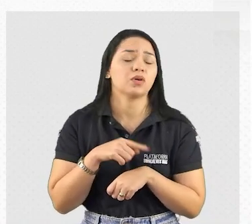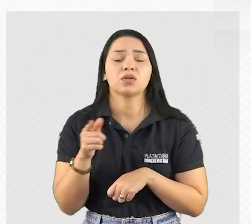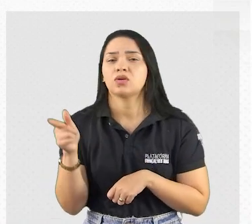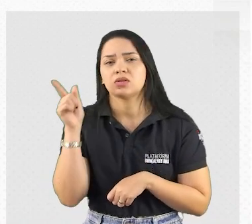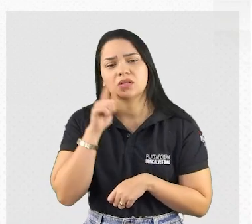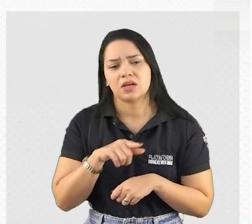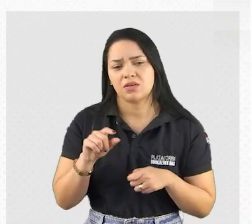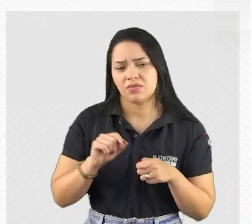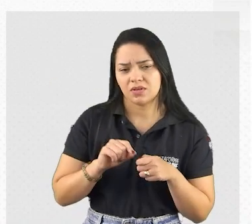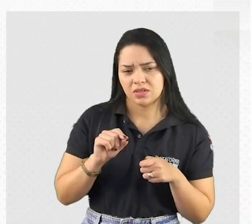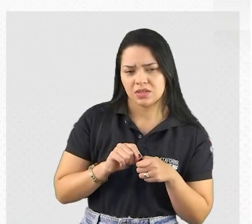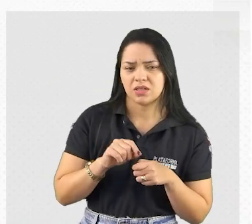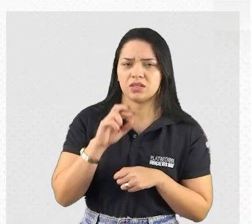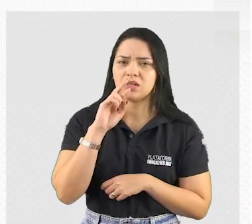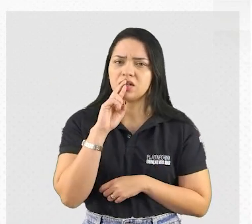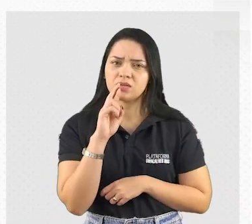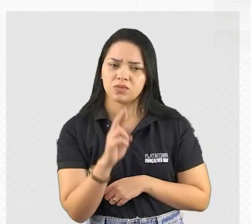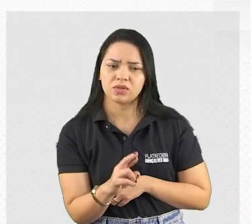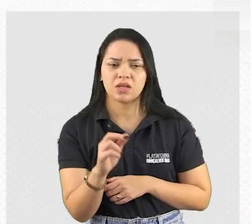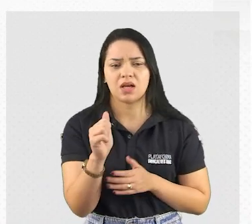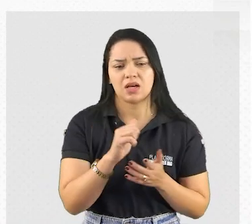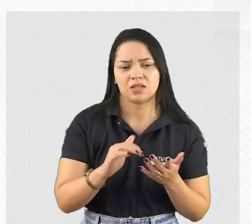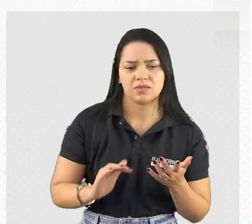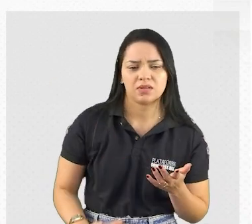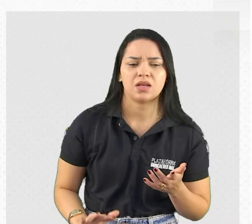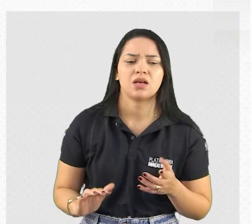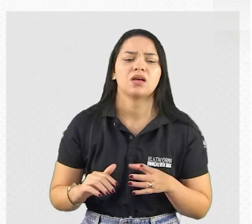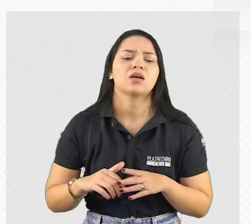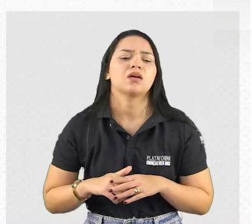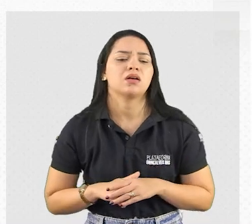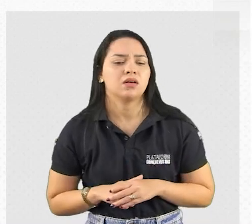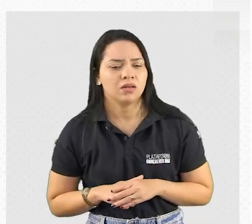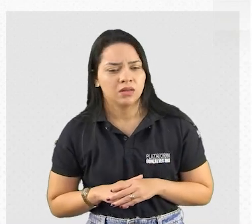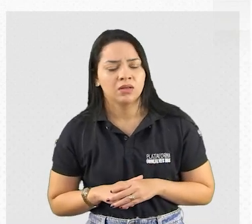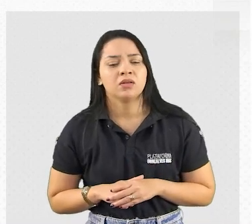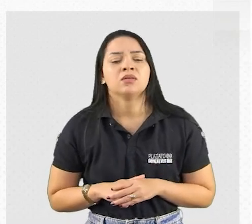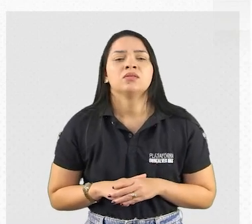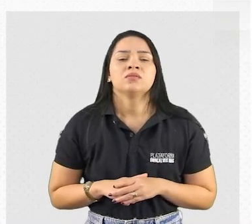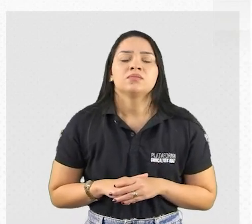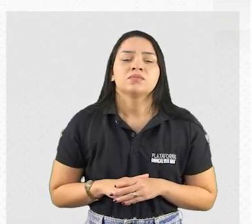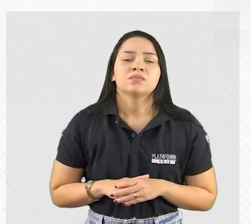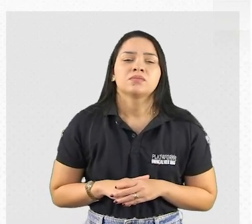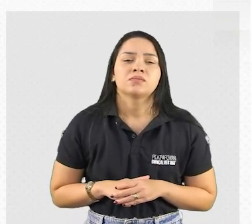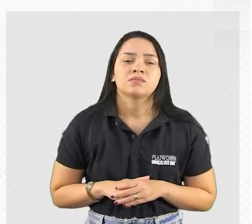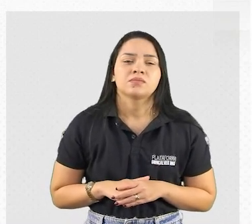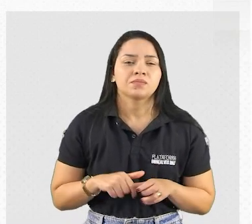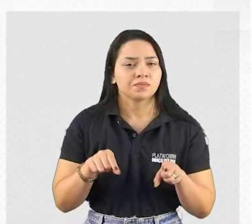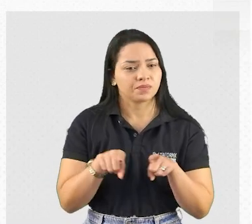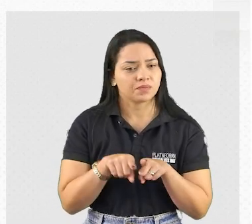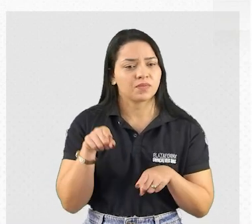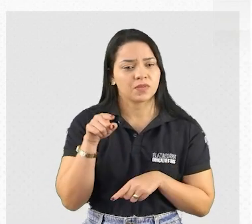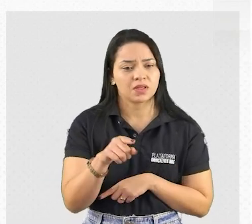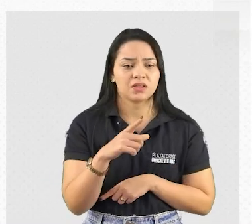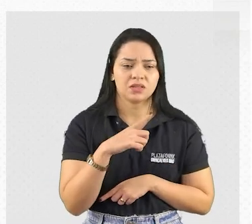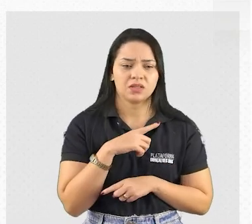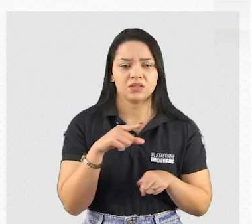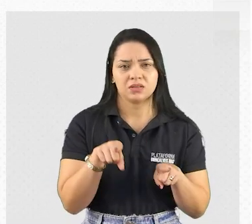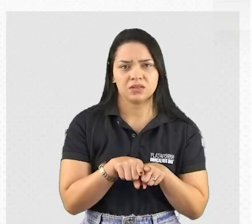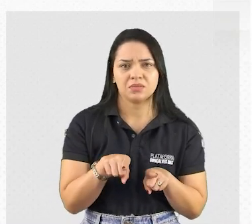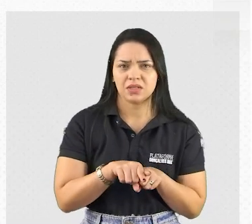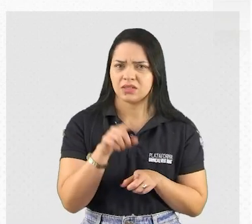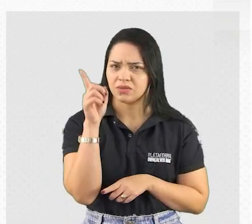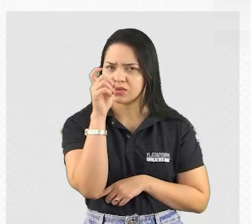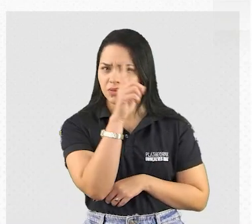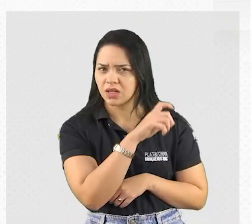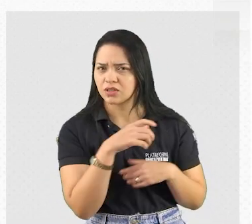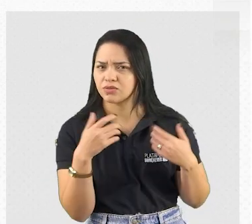fazer a gestão para dar conta de responder às atividades propostas na prova. né? Então, você também tem essa